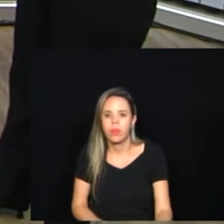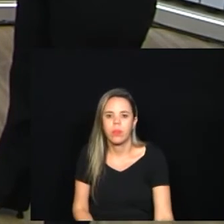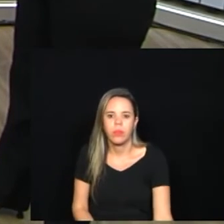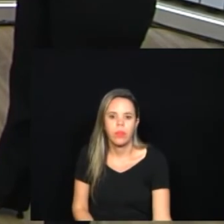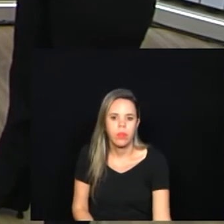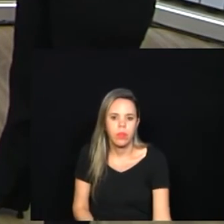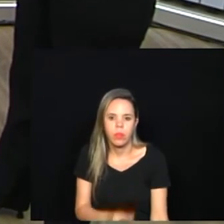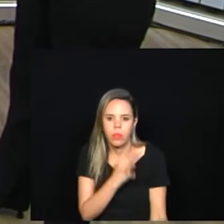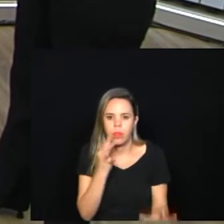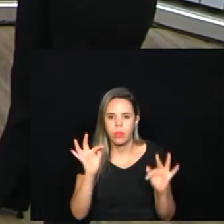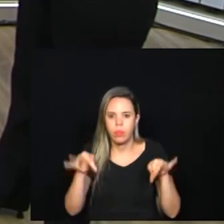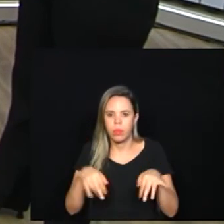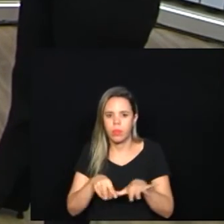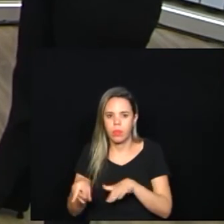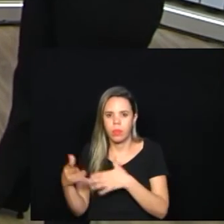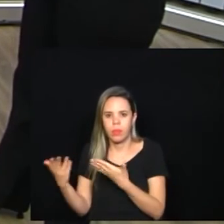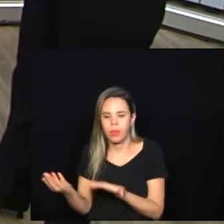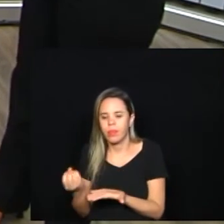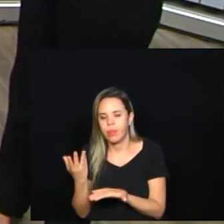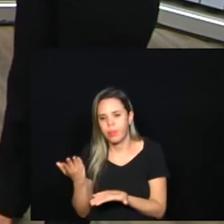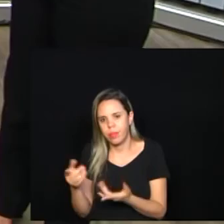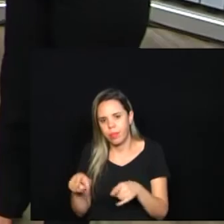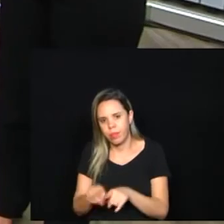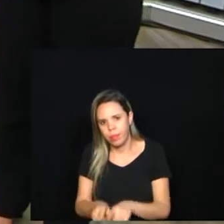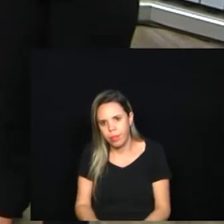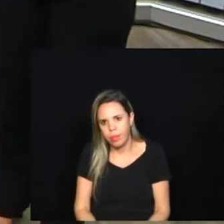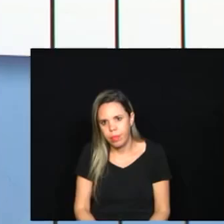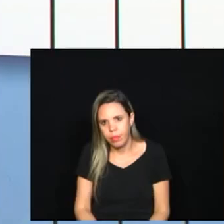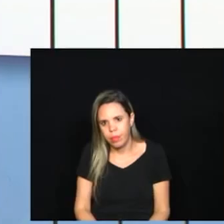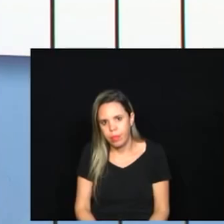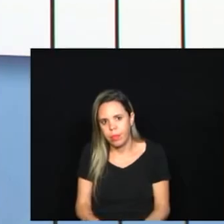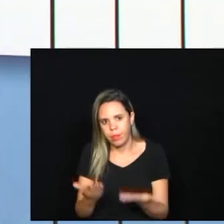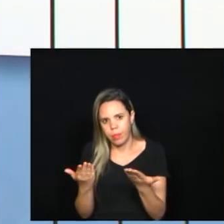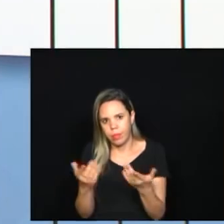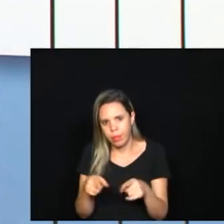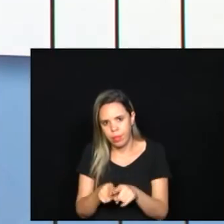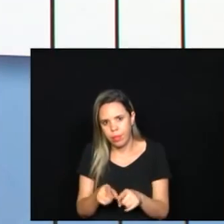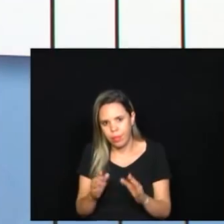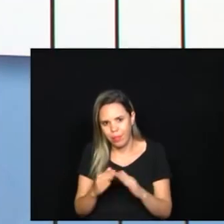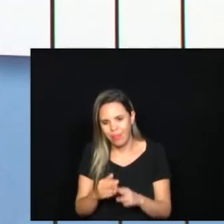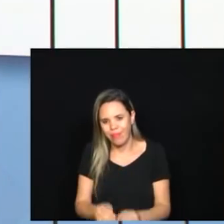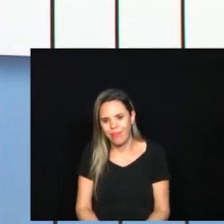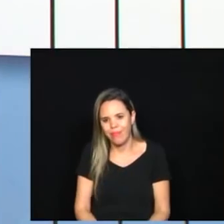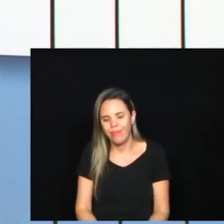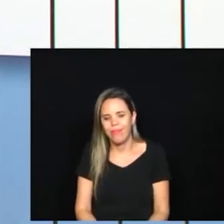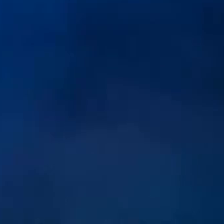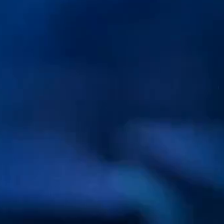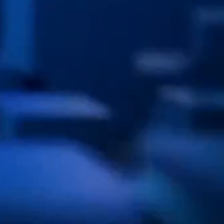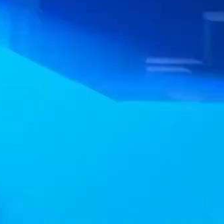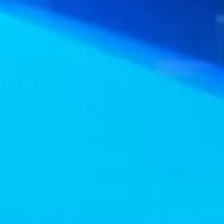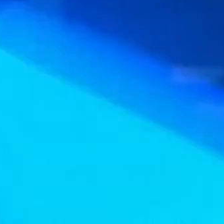Legislativo. Ótimo fim de semana. Um bom fim de semana para você e um bom fim de semana também para você aí de casa.